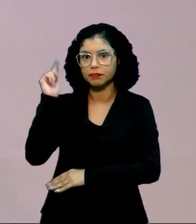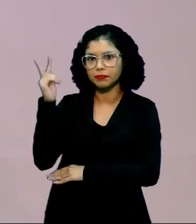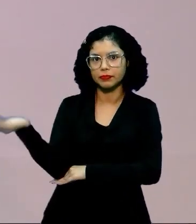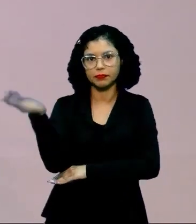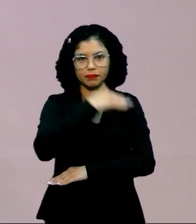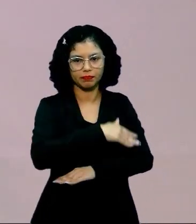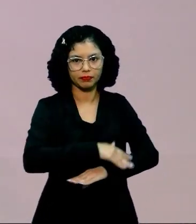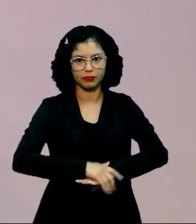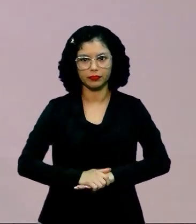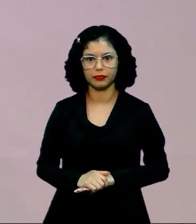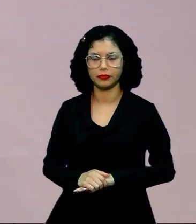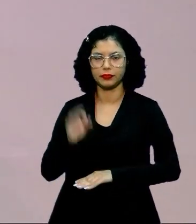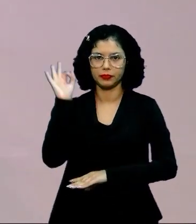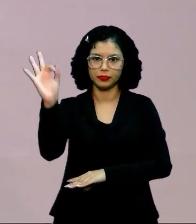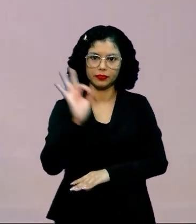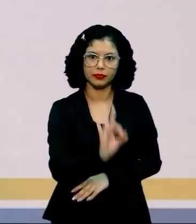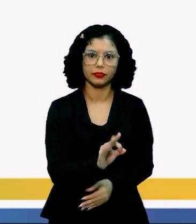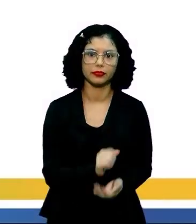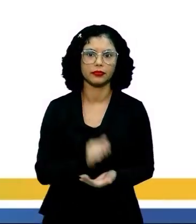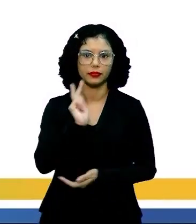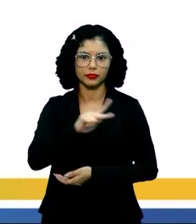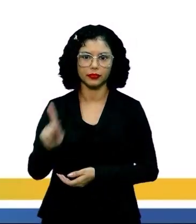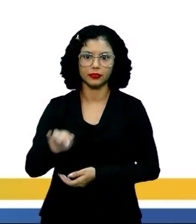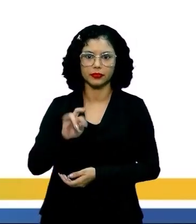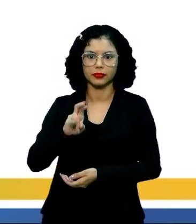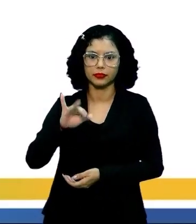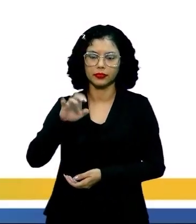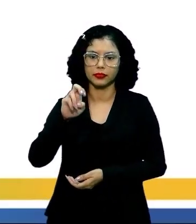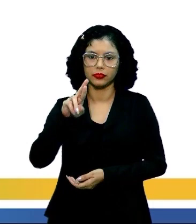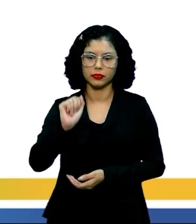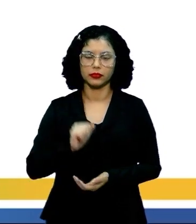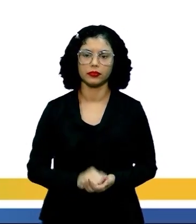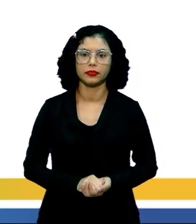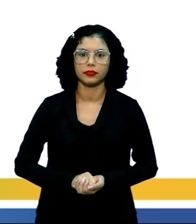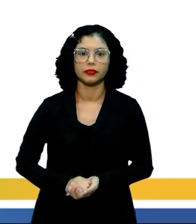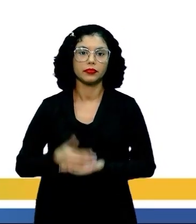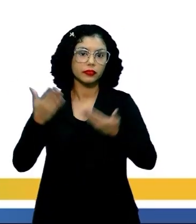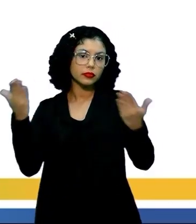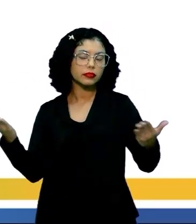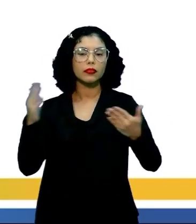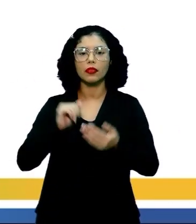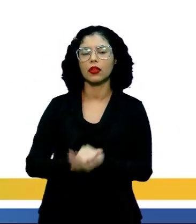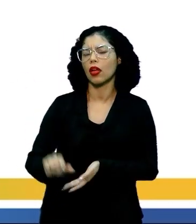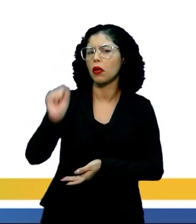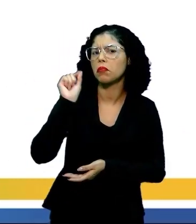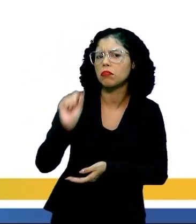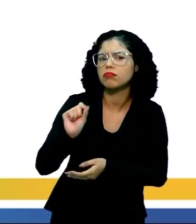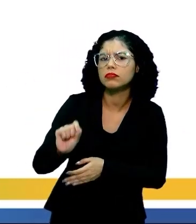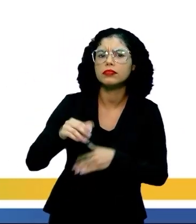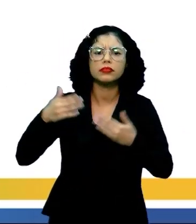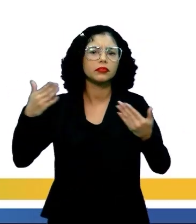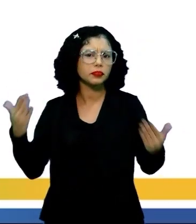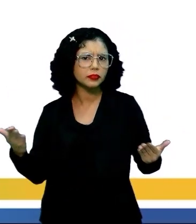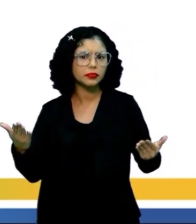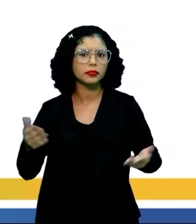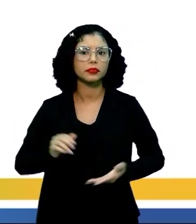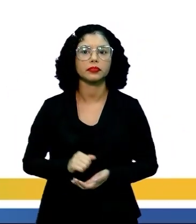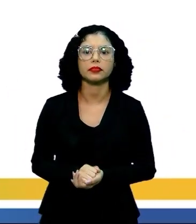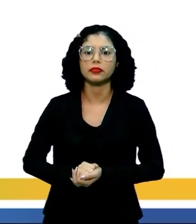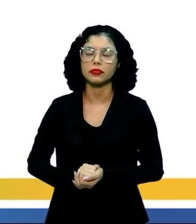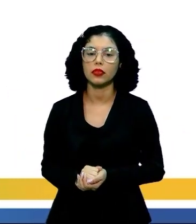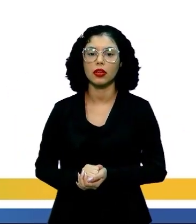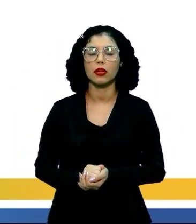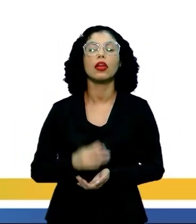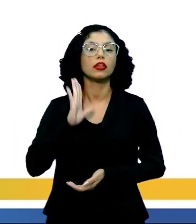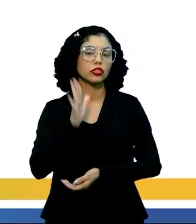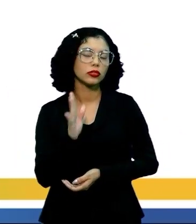Então, vamos lá? Porcentagem, professor Emerson, ok? Então, o que é porcentagem? Você